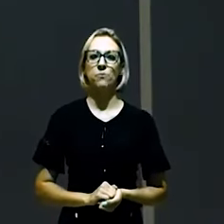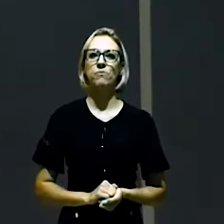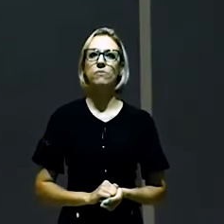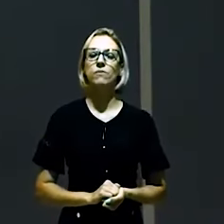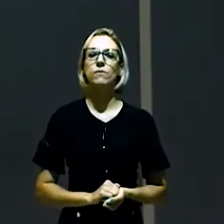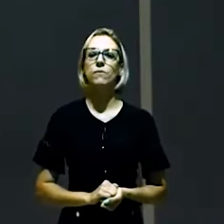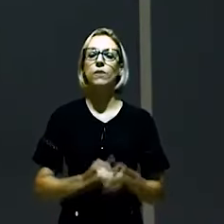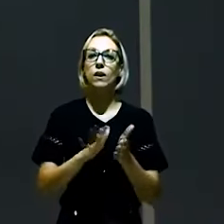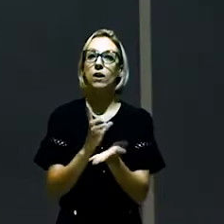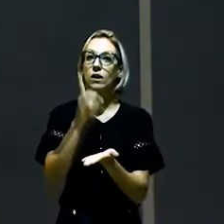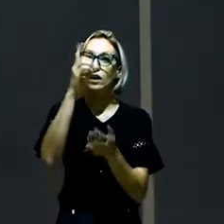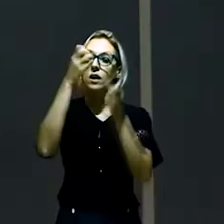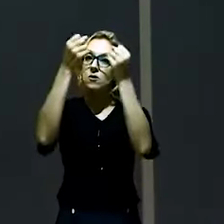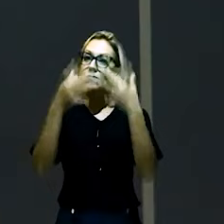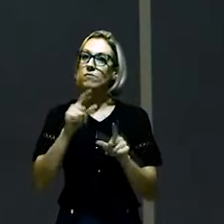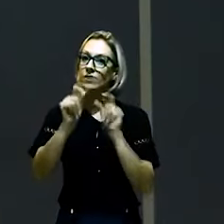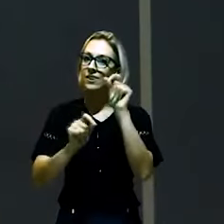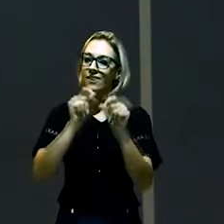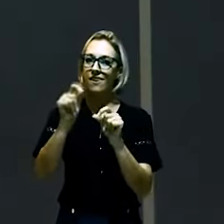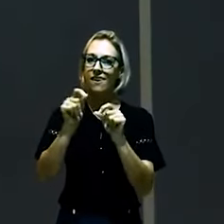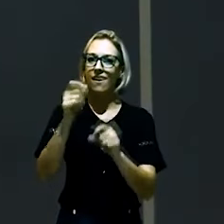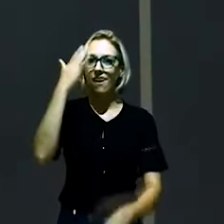A Bíblia diz que Salomão entendia de botânica.